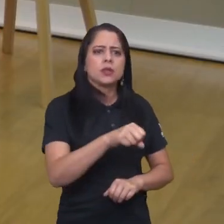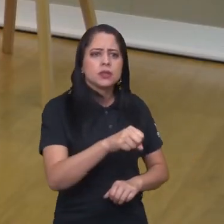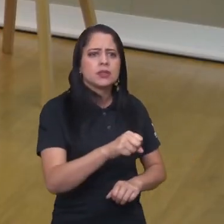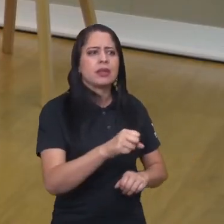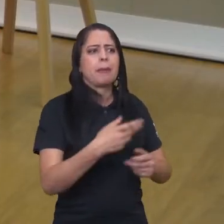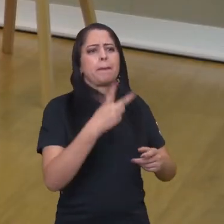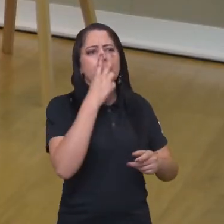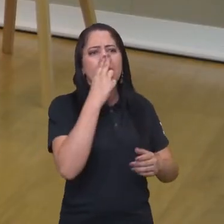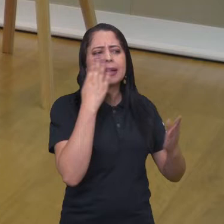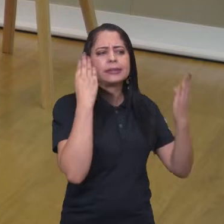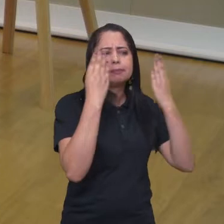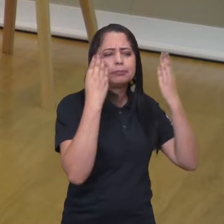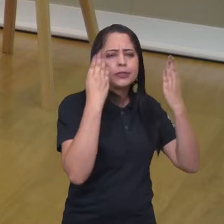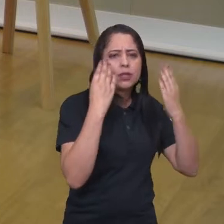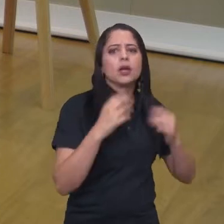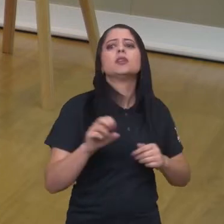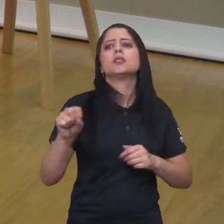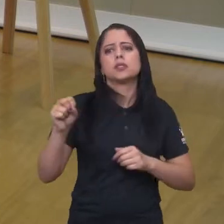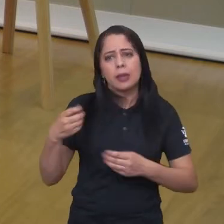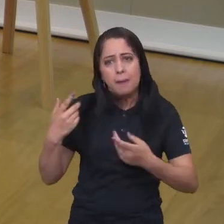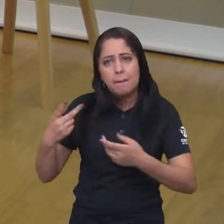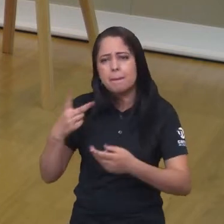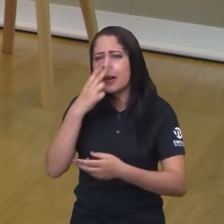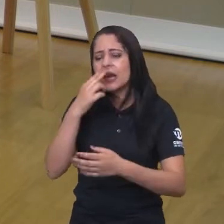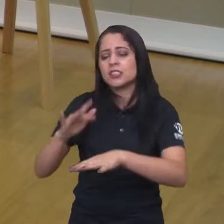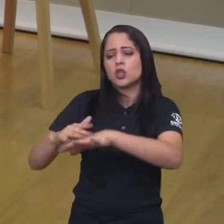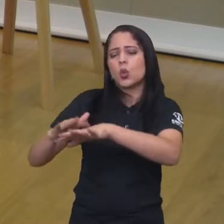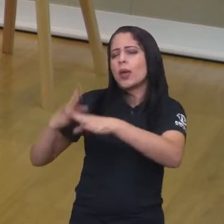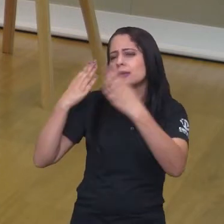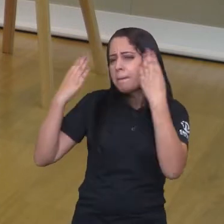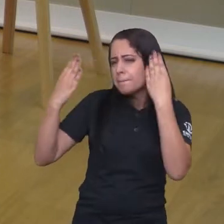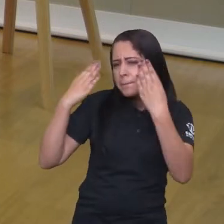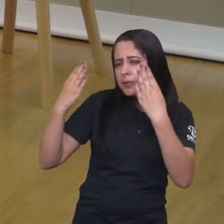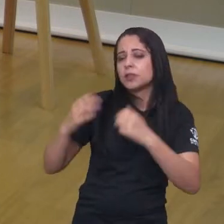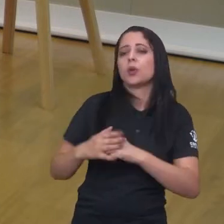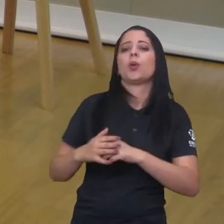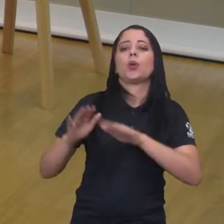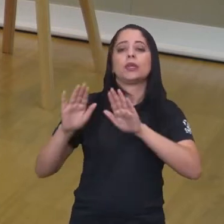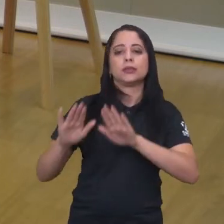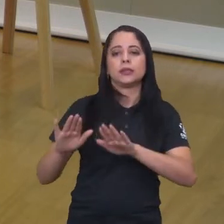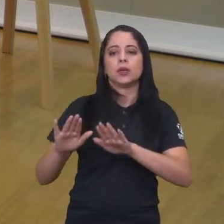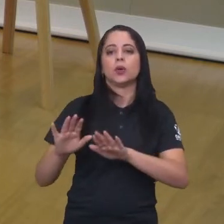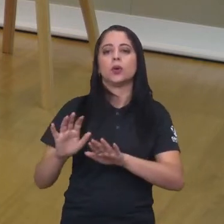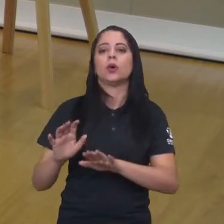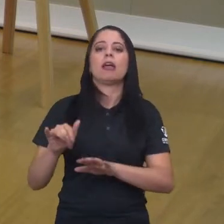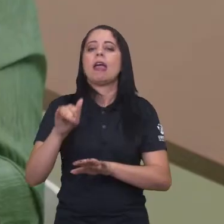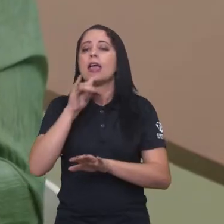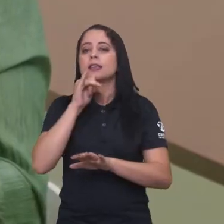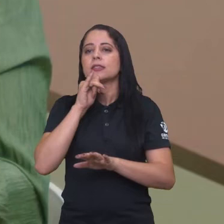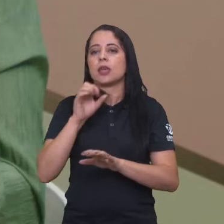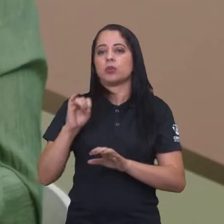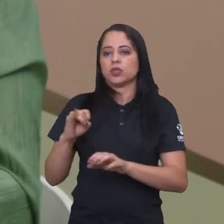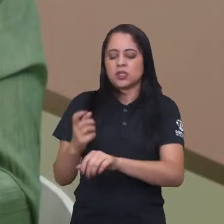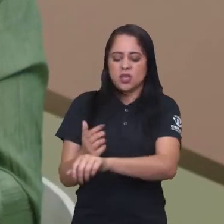somatizando. Exato, são as doenças biopsicossociais, doenças psicossomáticas, tem vários termos. Então, o que acontece? Quando a gente não está bem emocionalmente, quando a